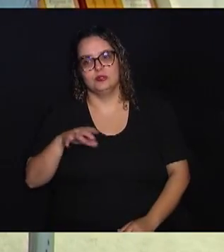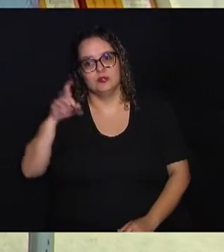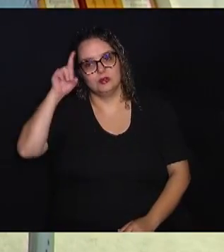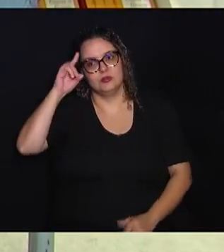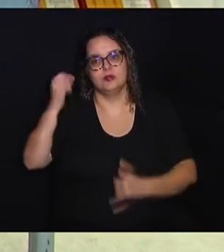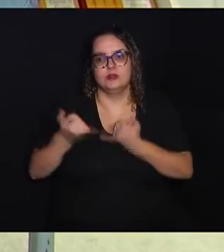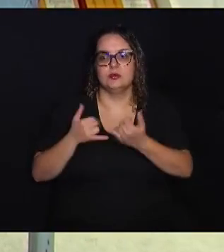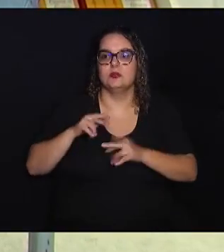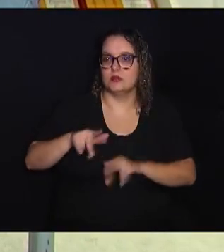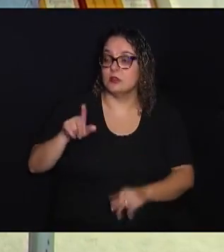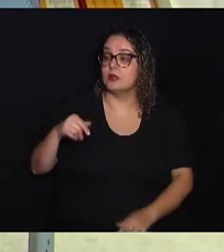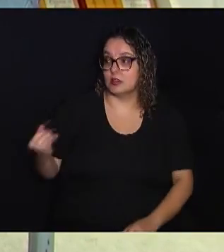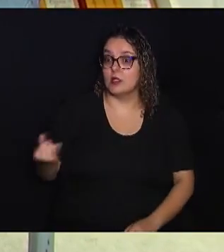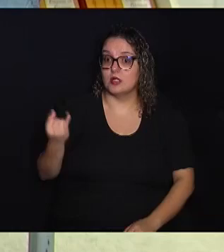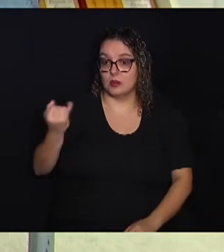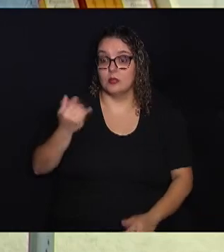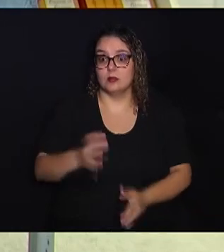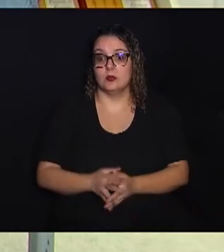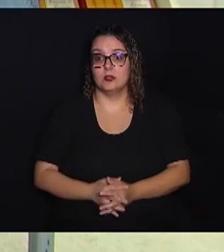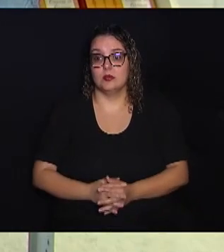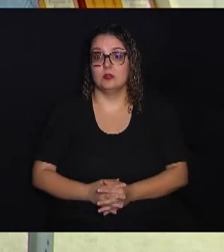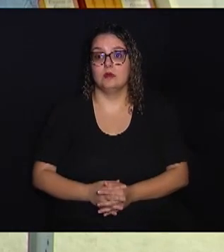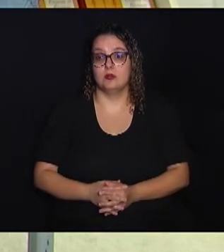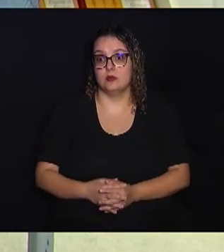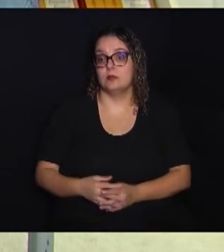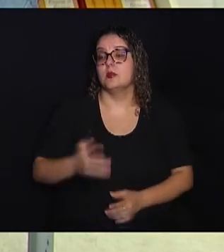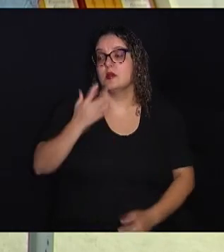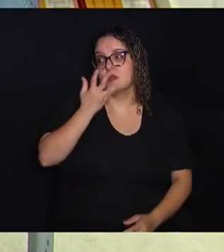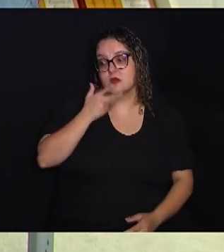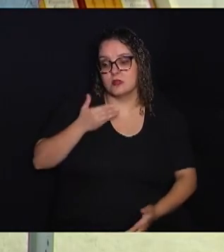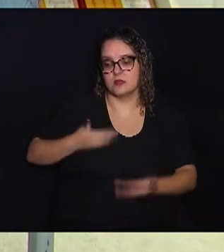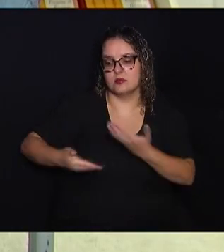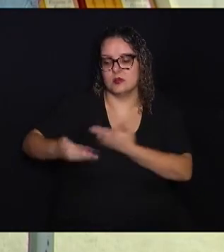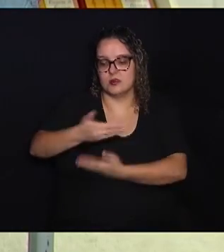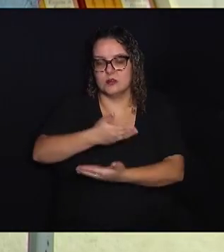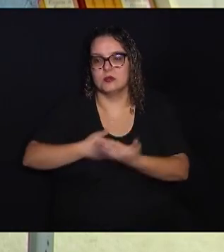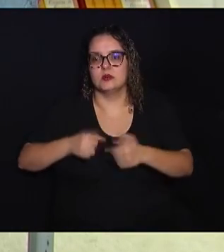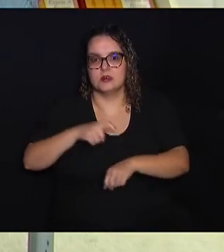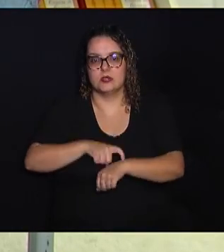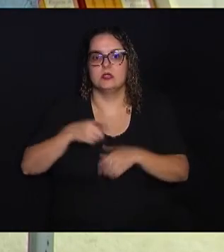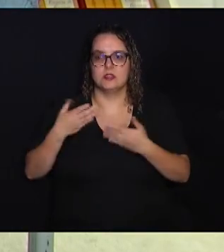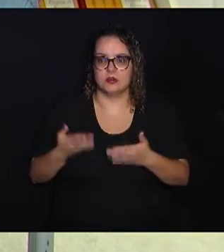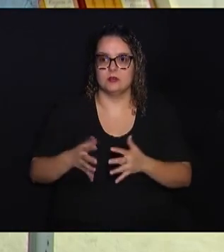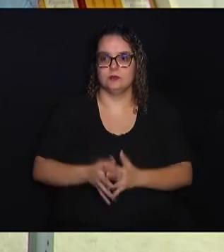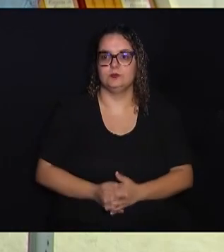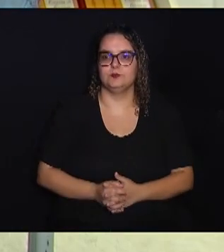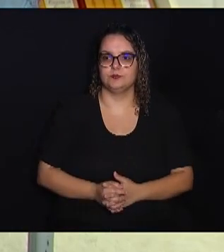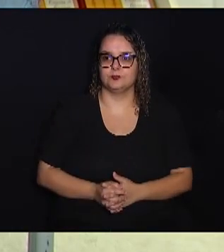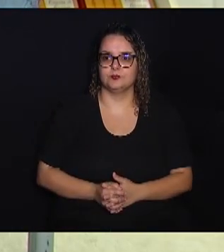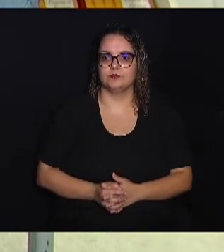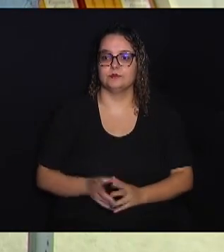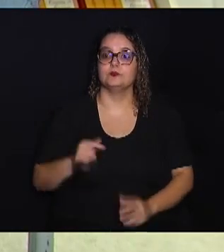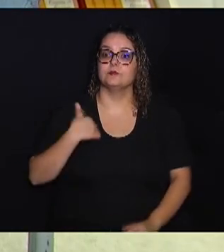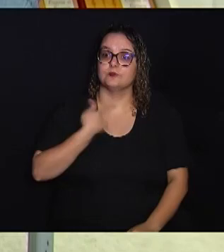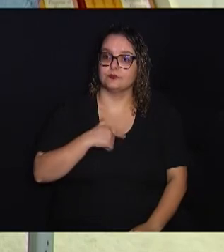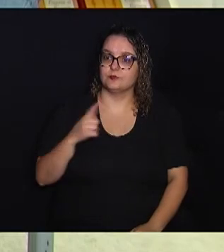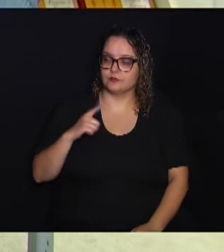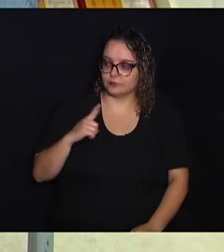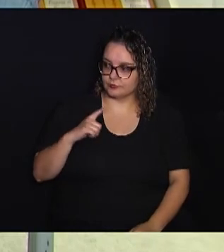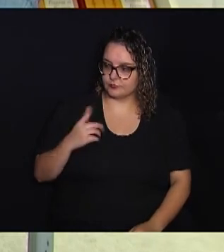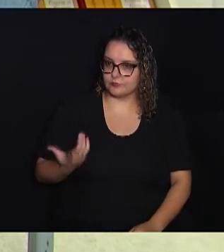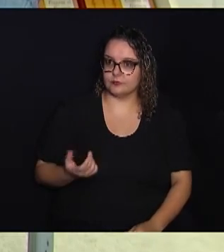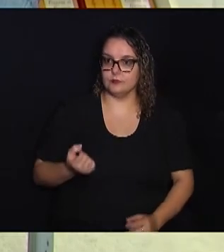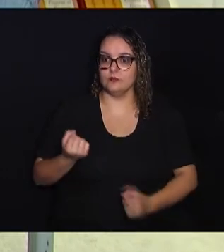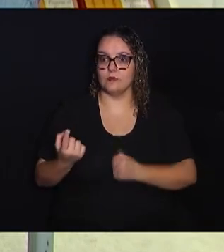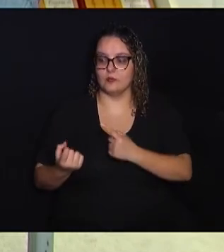brinquedo, que é muito importante, pois a criança socializa naquele momento, né? E nós temos